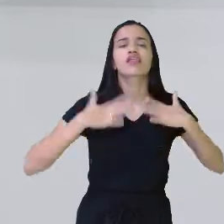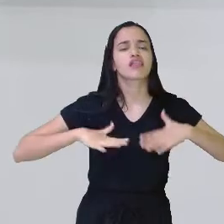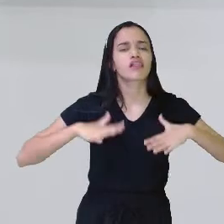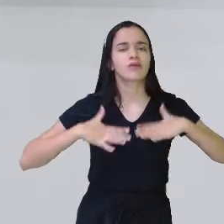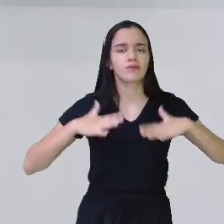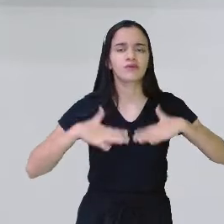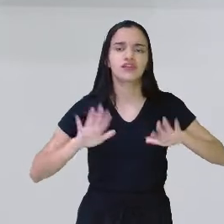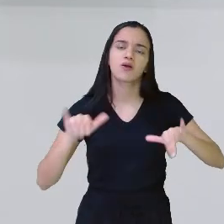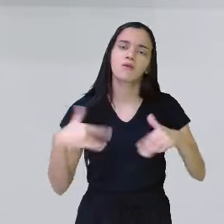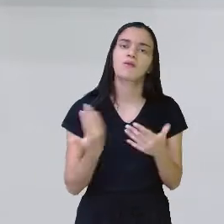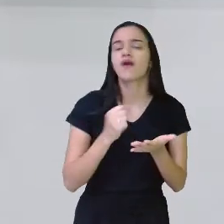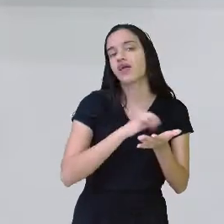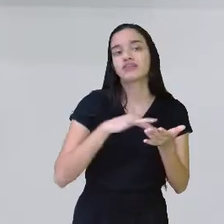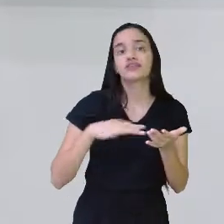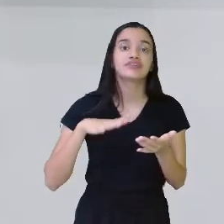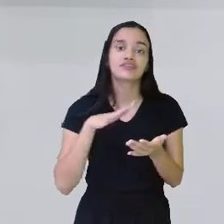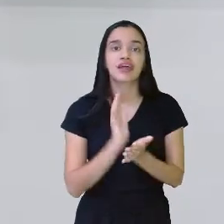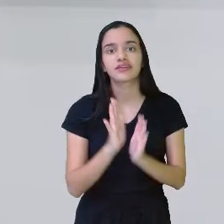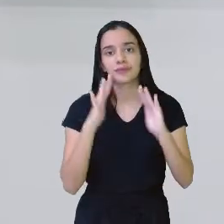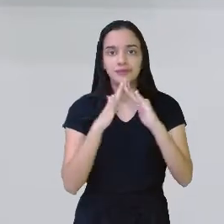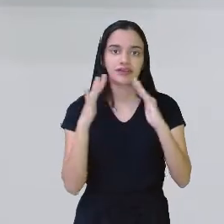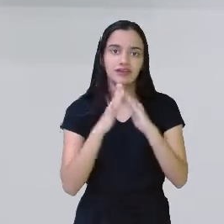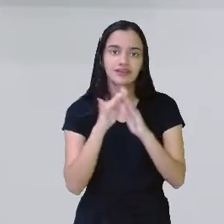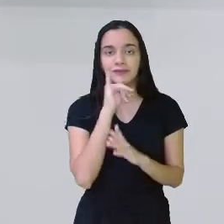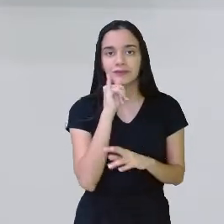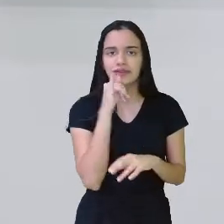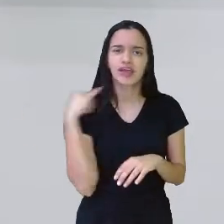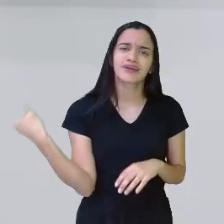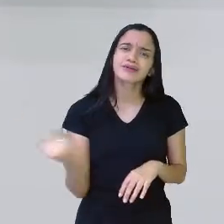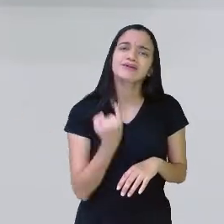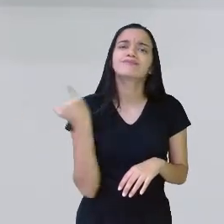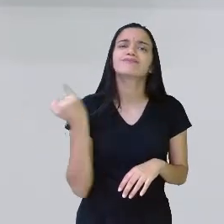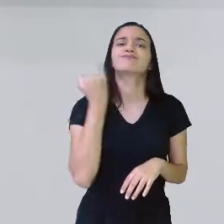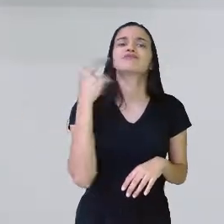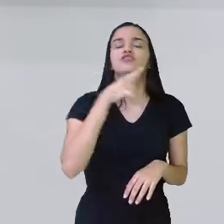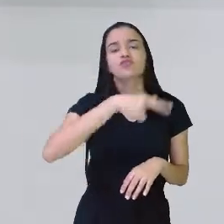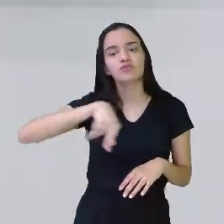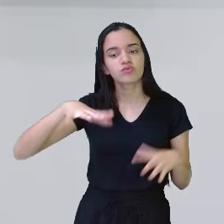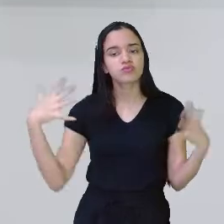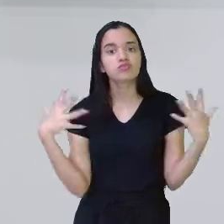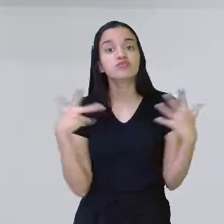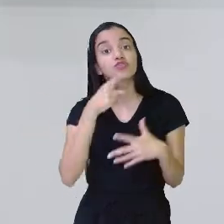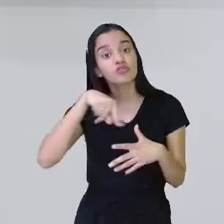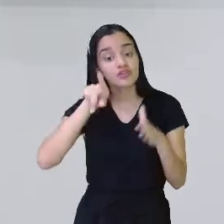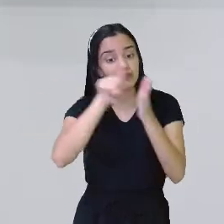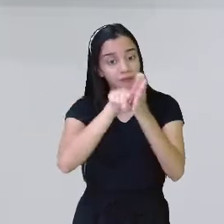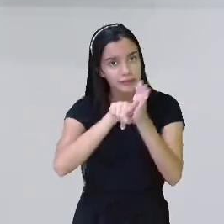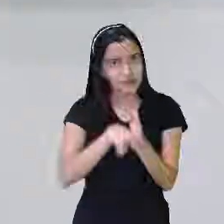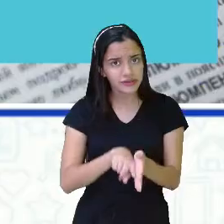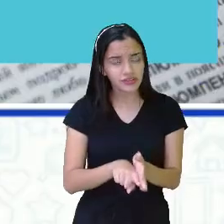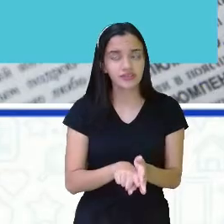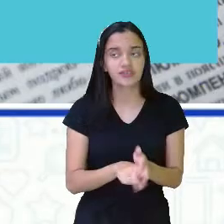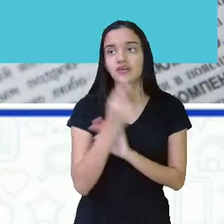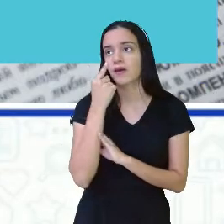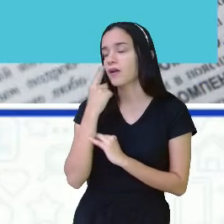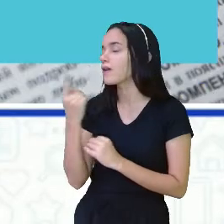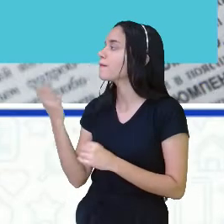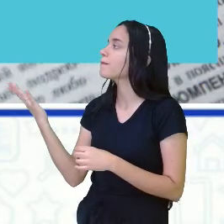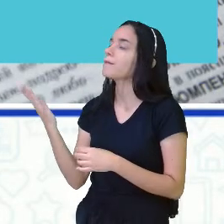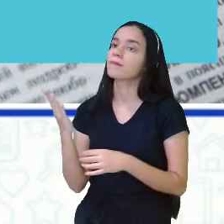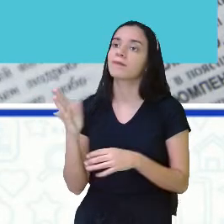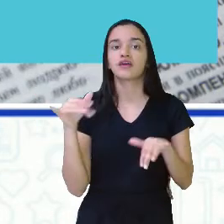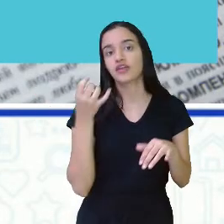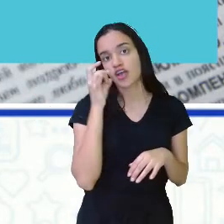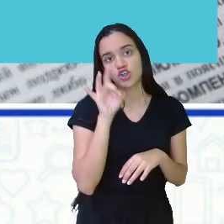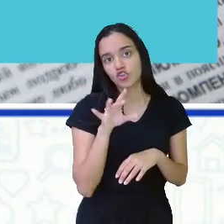tranquila, uma atividade para casa, por exemplo, é essencial que vocês pesquisem. Então, vamos ver que é isso aí, ó. Não